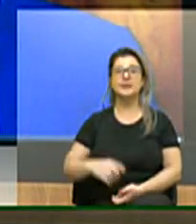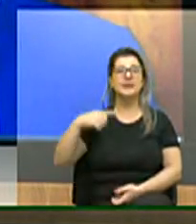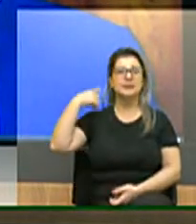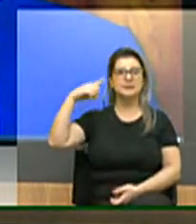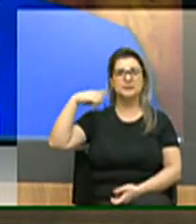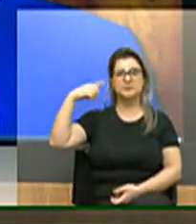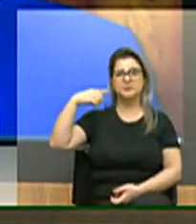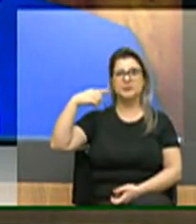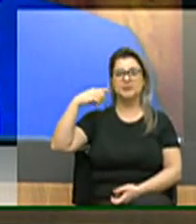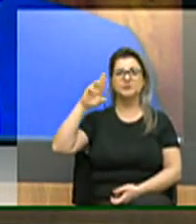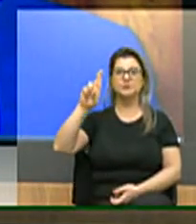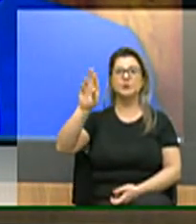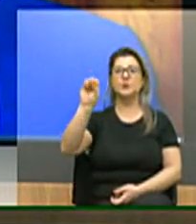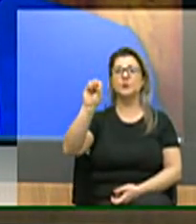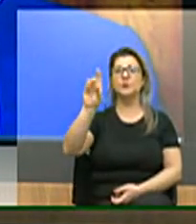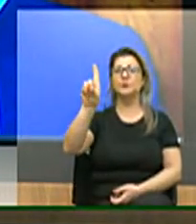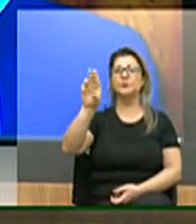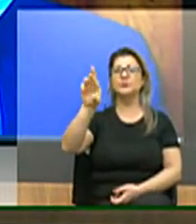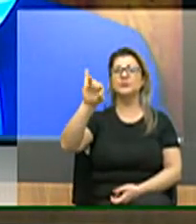Deputado Rodrigo Maroni.